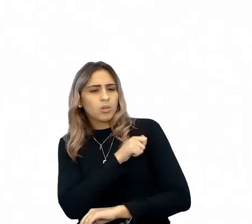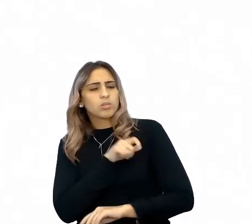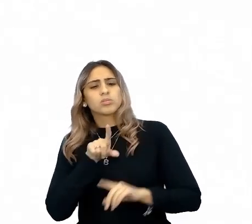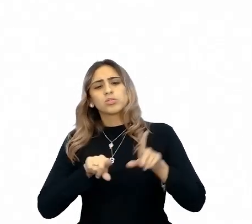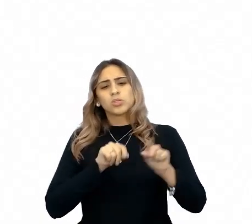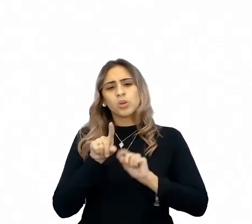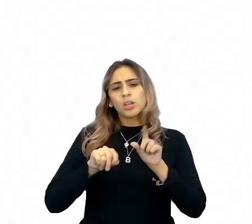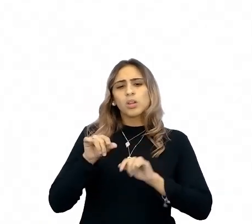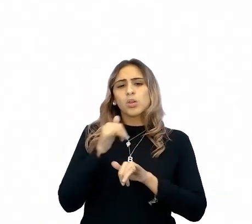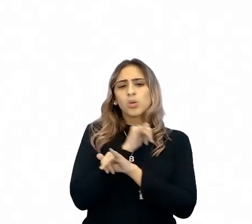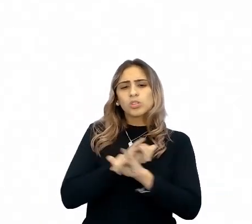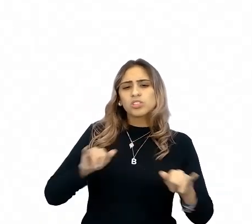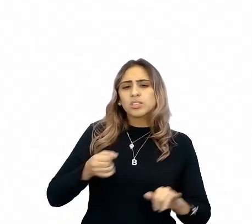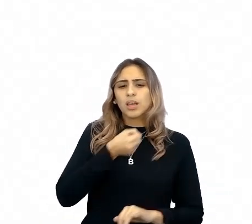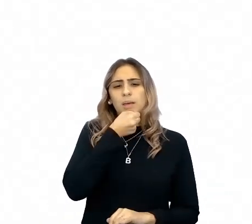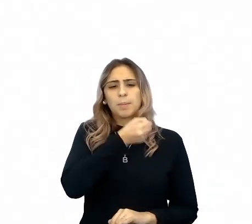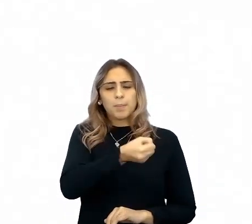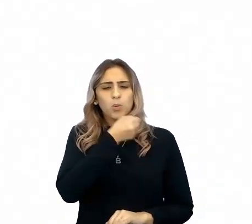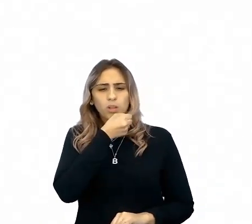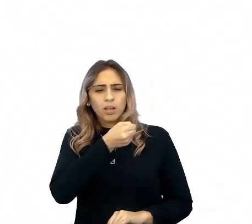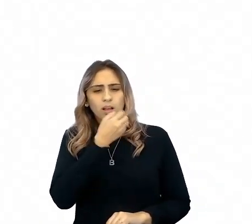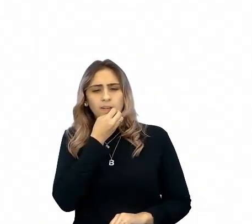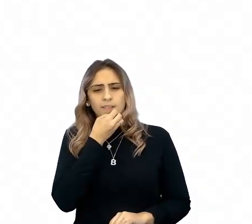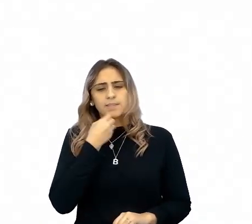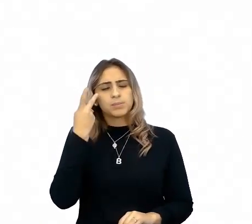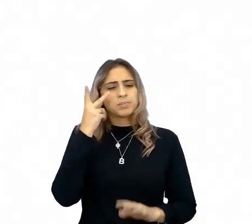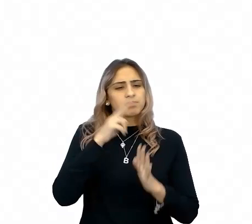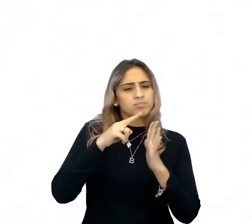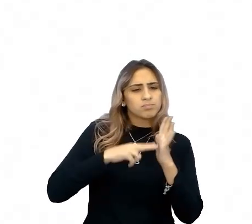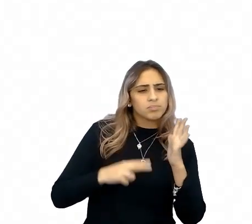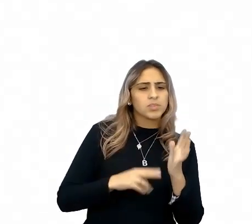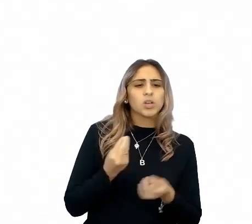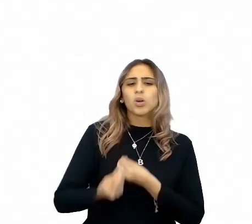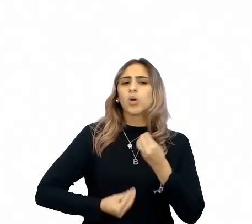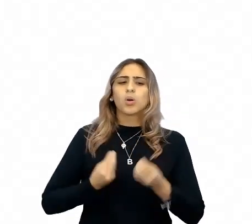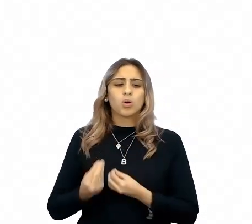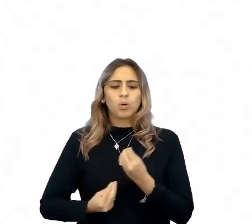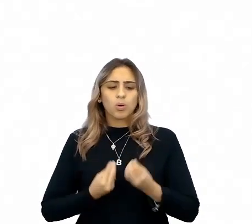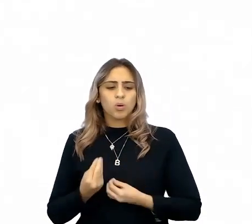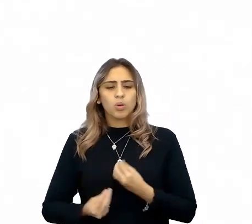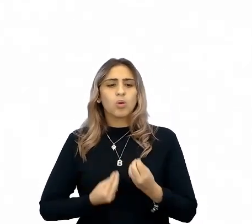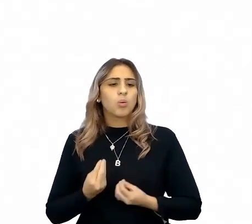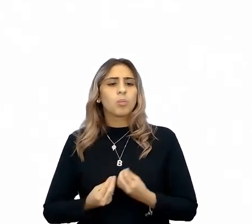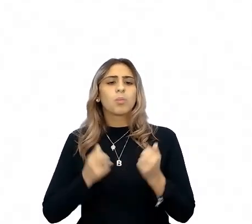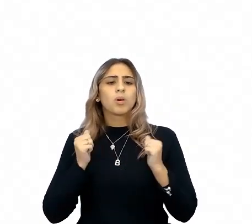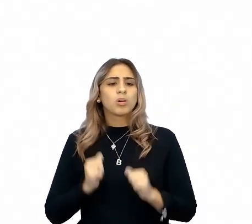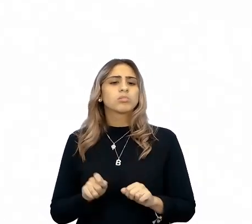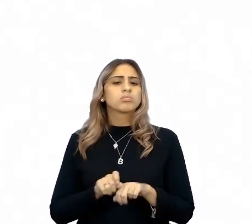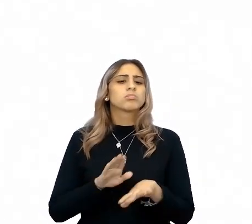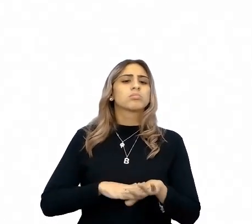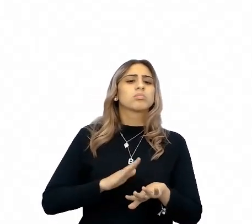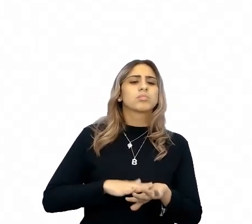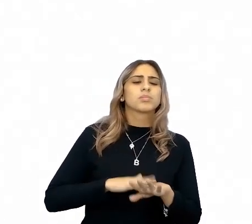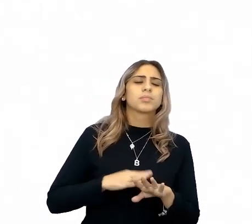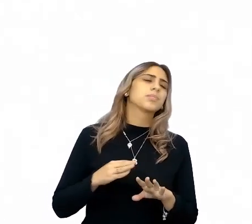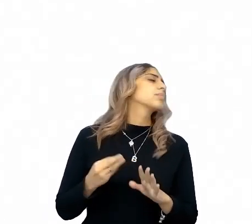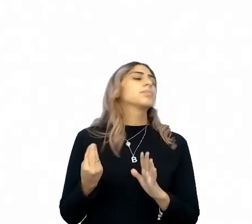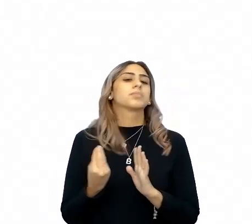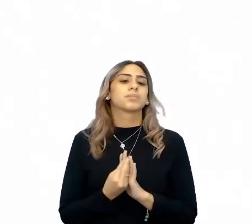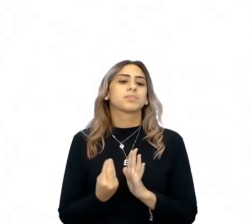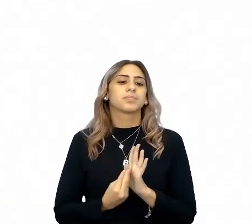estudantes, a fim de escolher uma notícia ou reportagem para ler, bem como